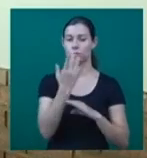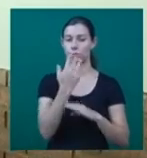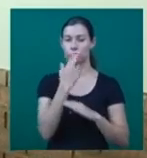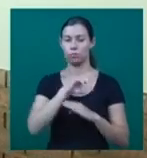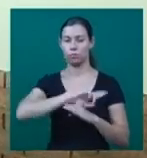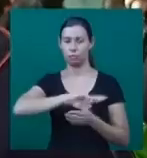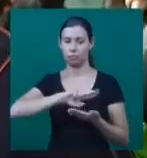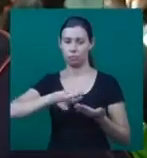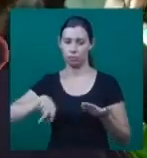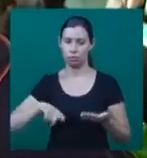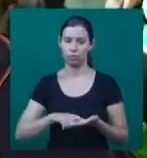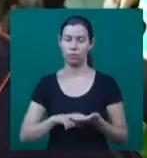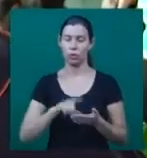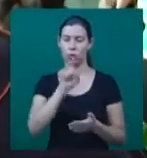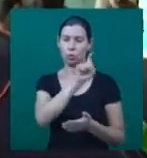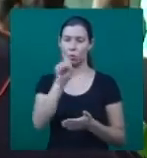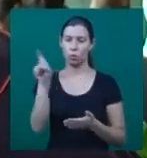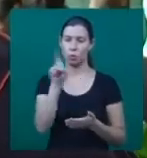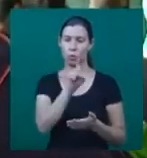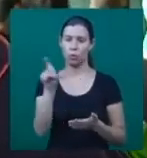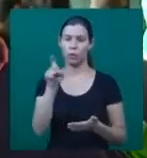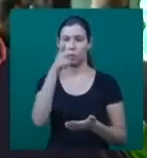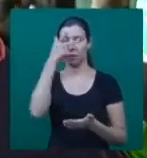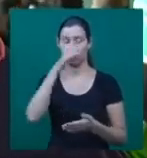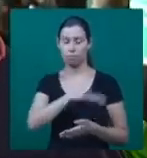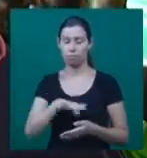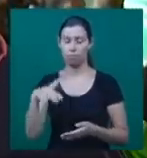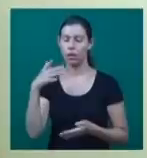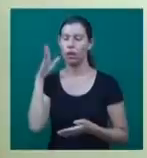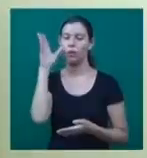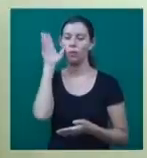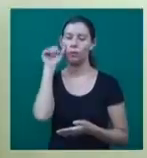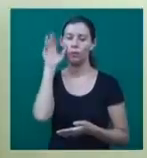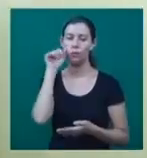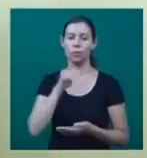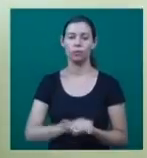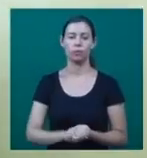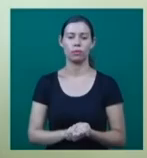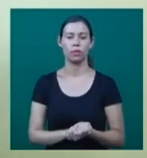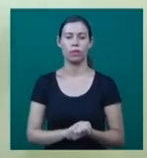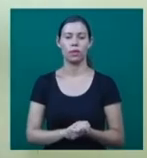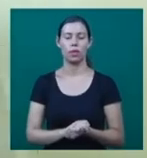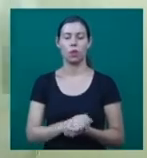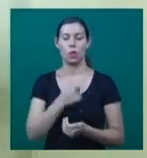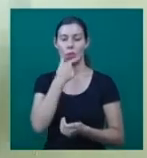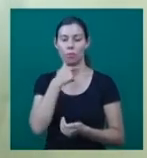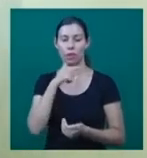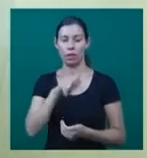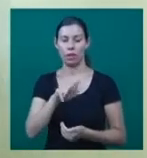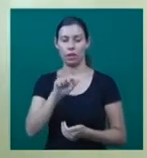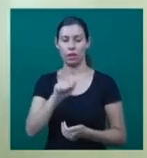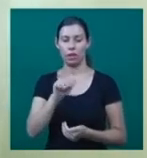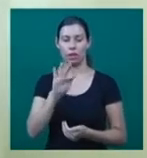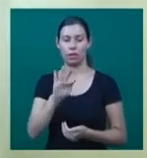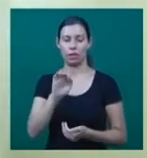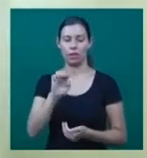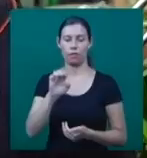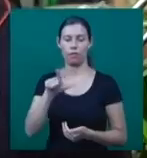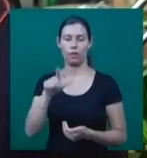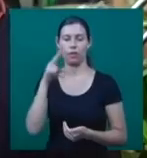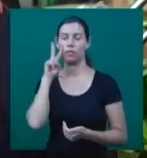das crianças. É a primeira vez que Rafael conhece de perto como é feito um grafite. Ficou admirado com a